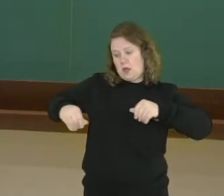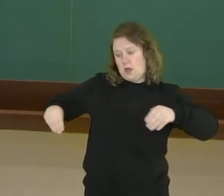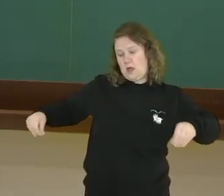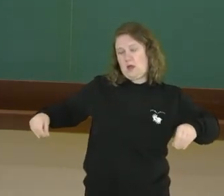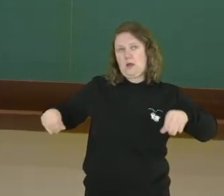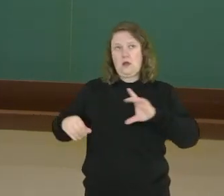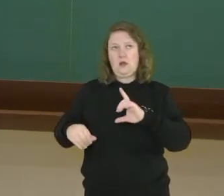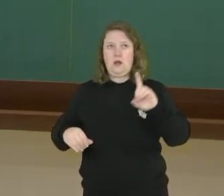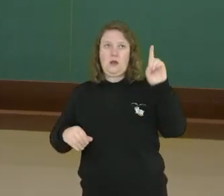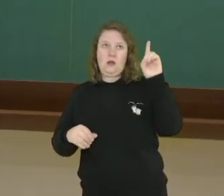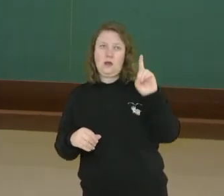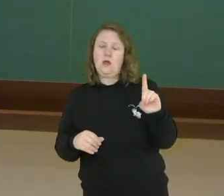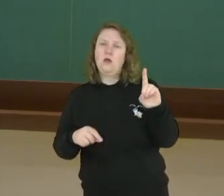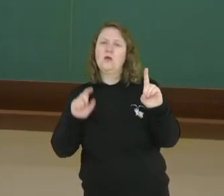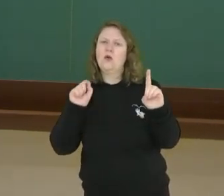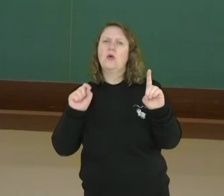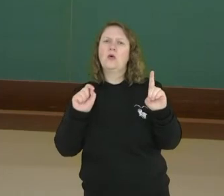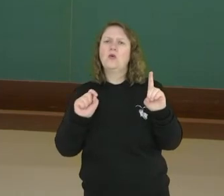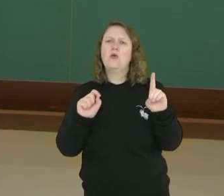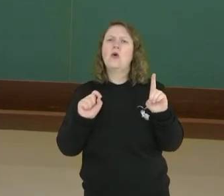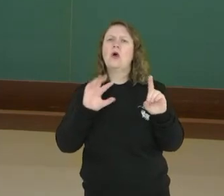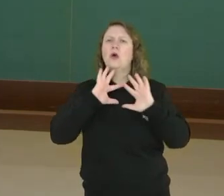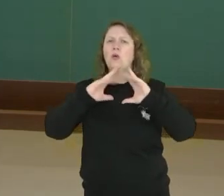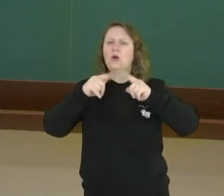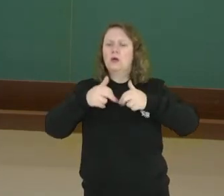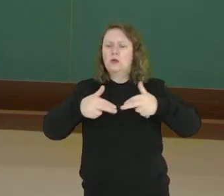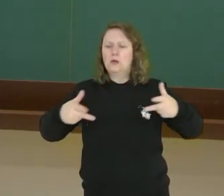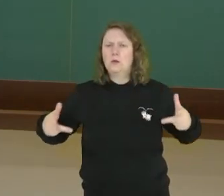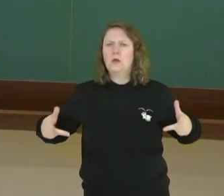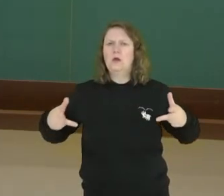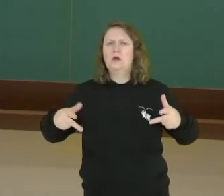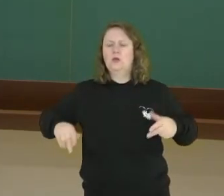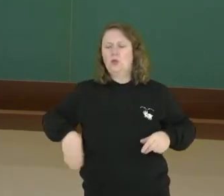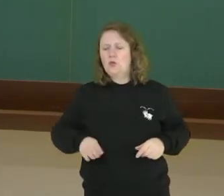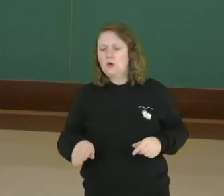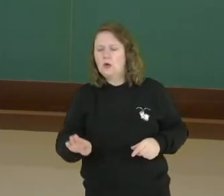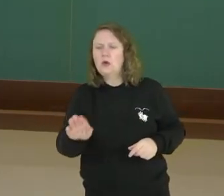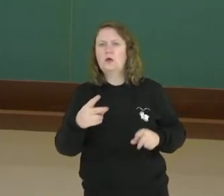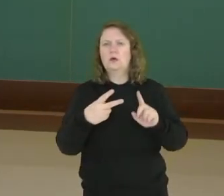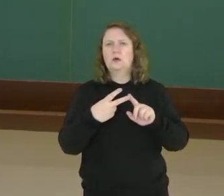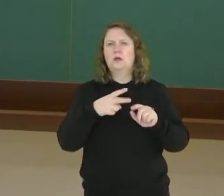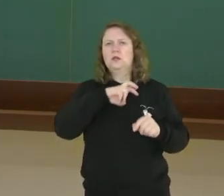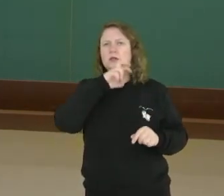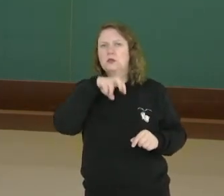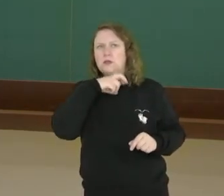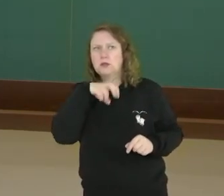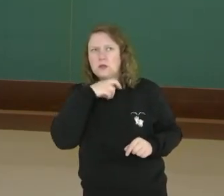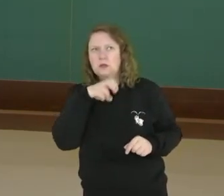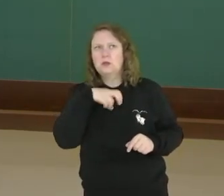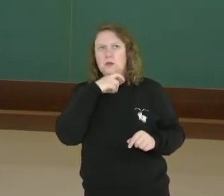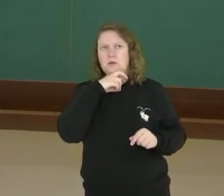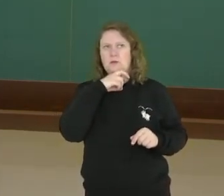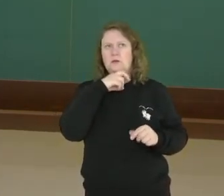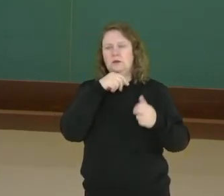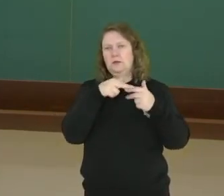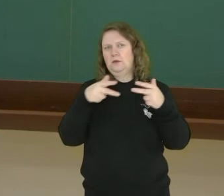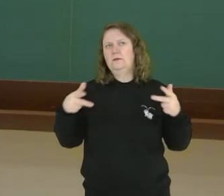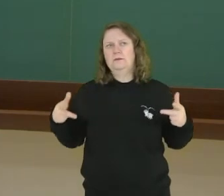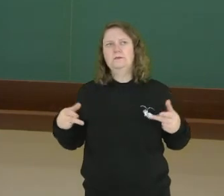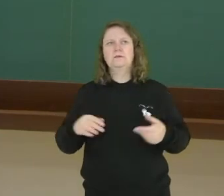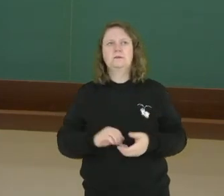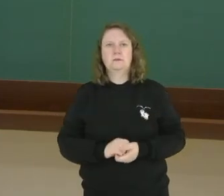a ordem. Qual que é a ordem? Que vai reunir lagartos, serpentes e as cobras cegas,